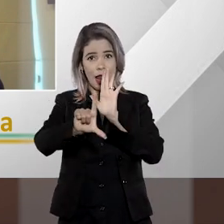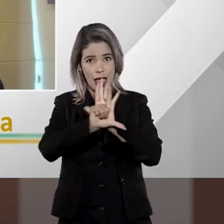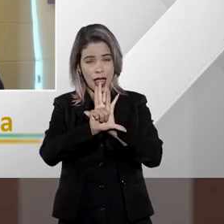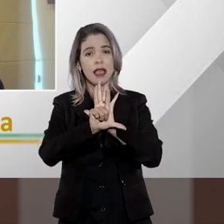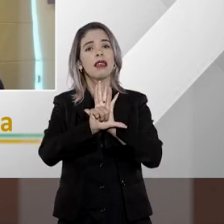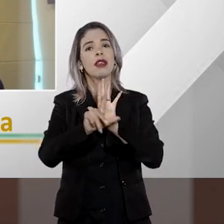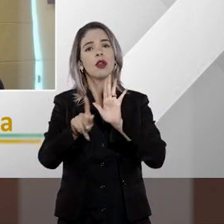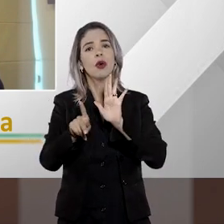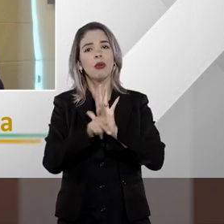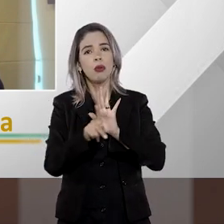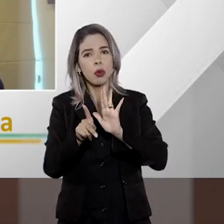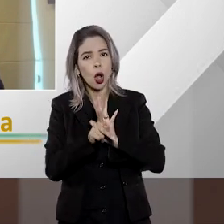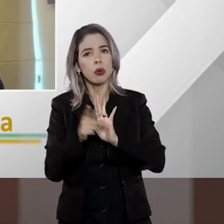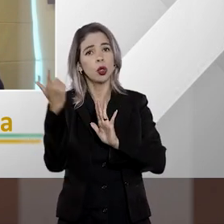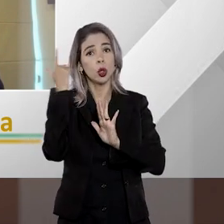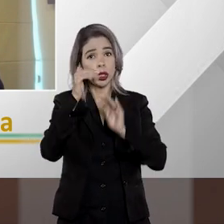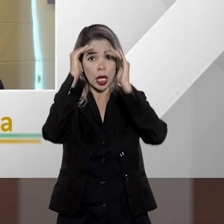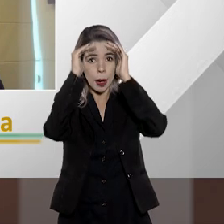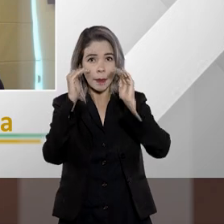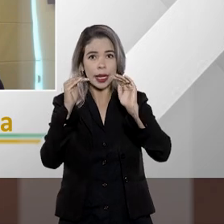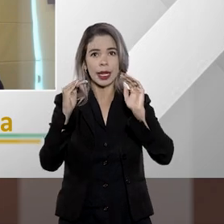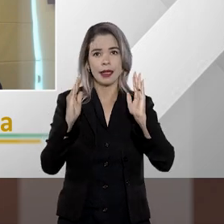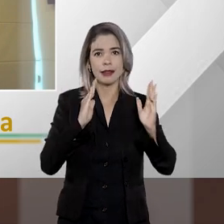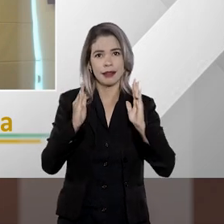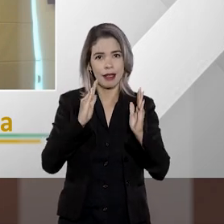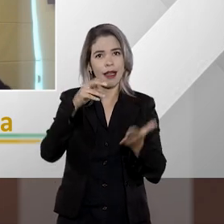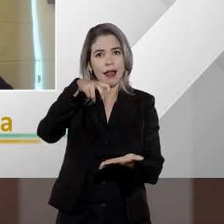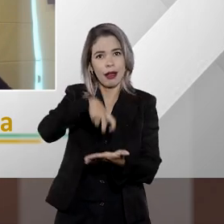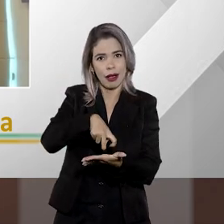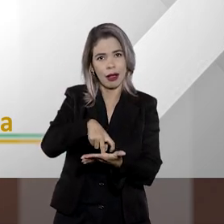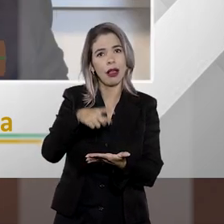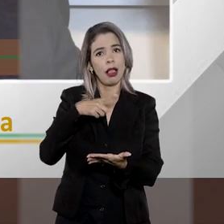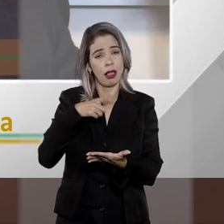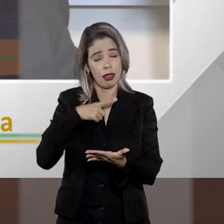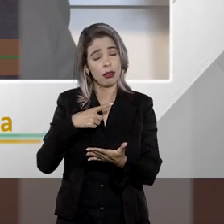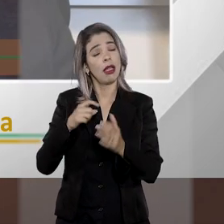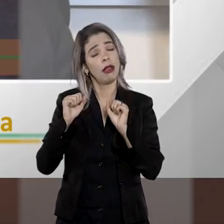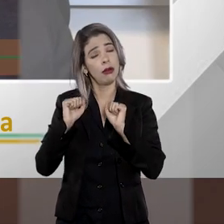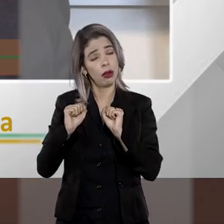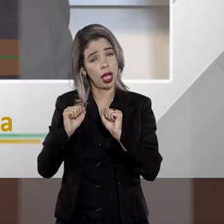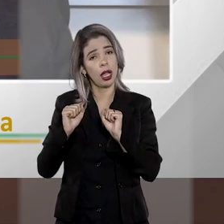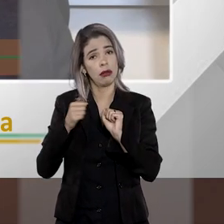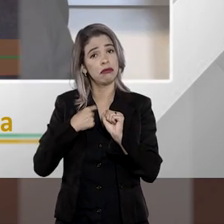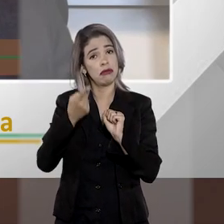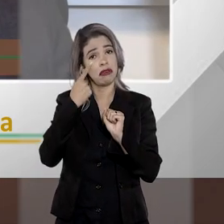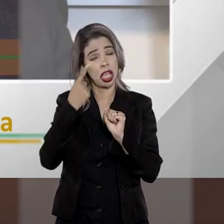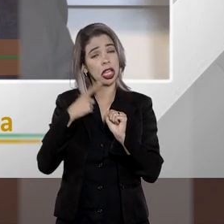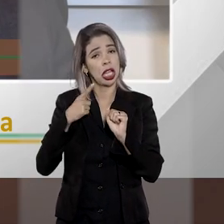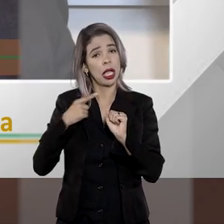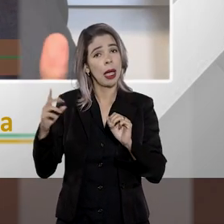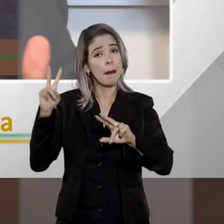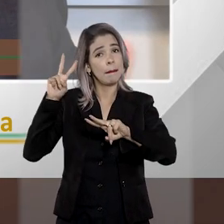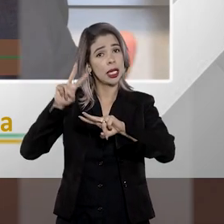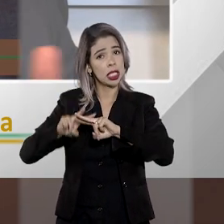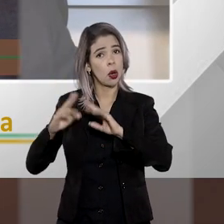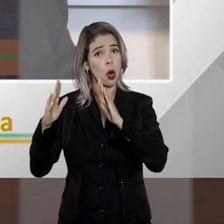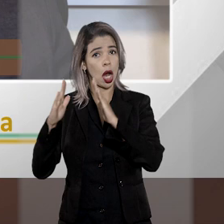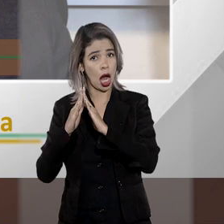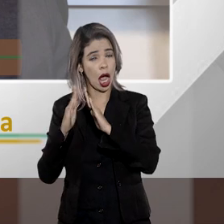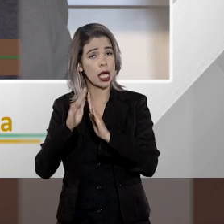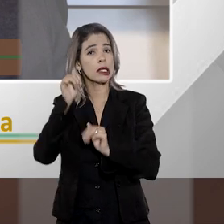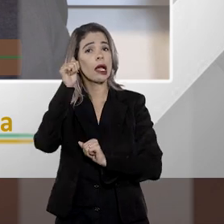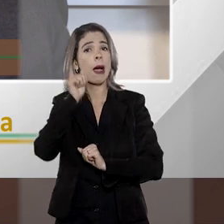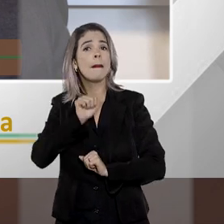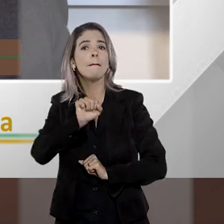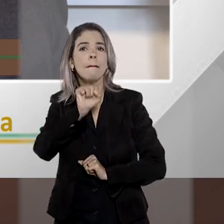Lei de Execução Penal, ela prevê a possibilidade da prisão domiciliar tanto para a mulher, mãe de criança, ou de acordo